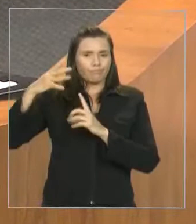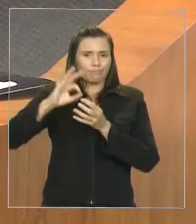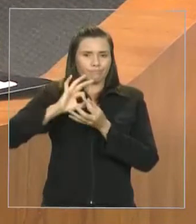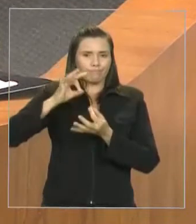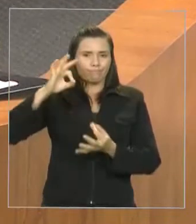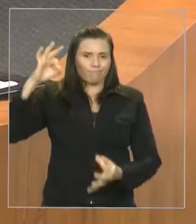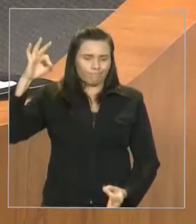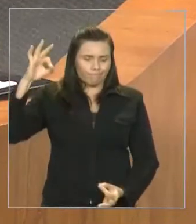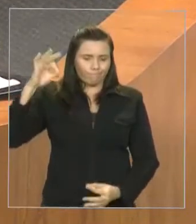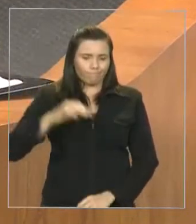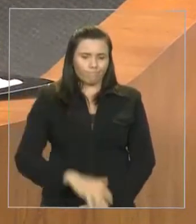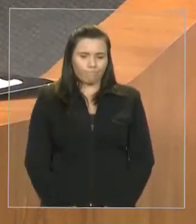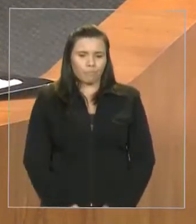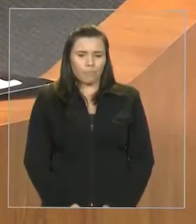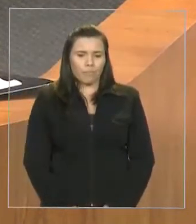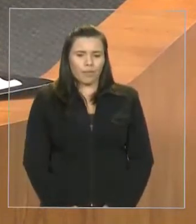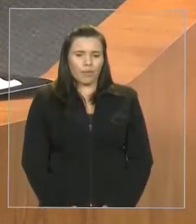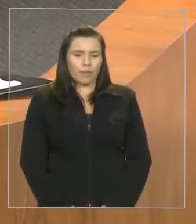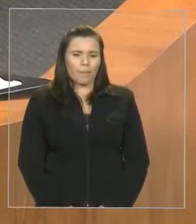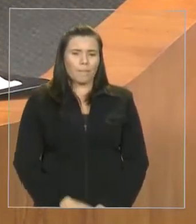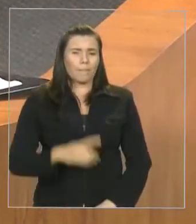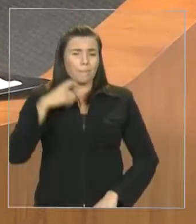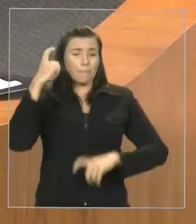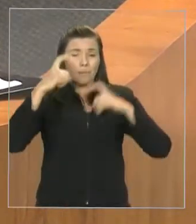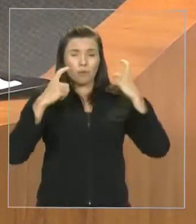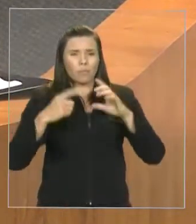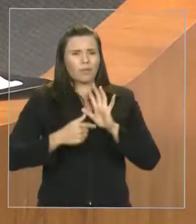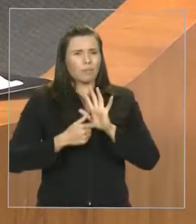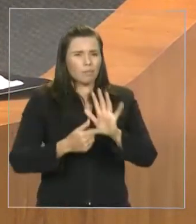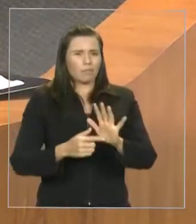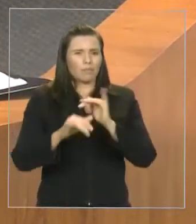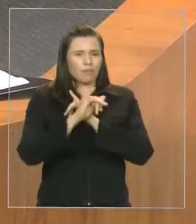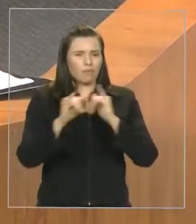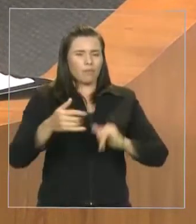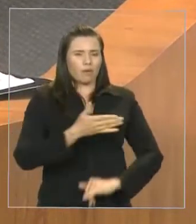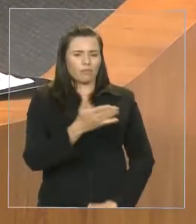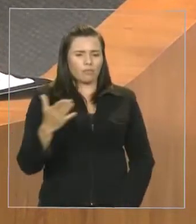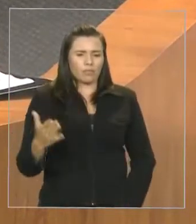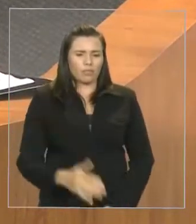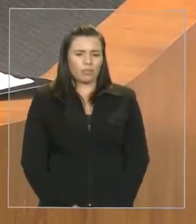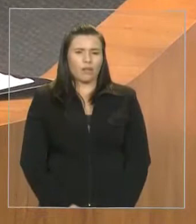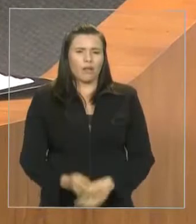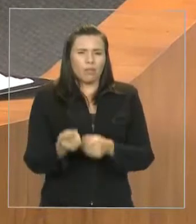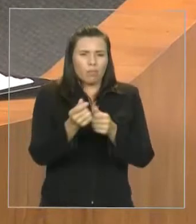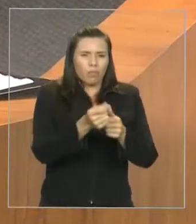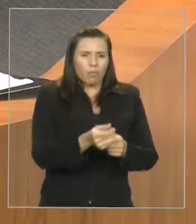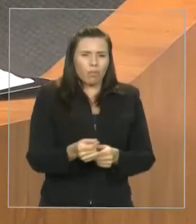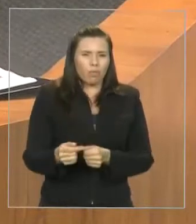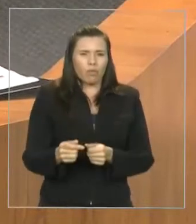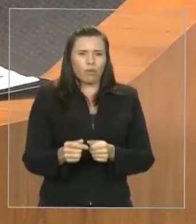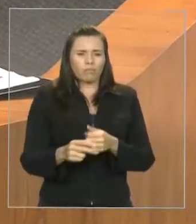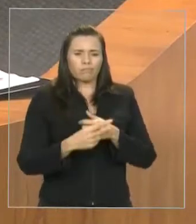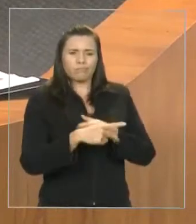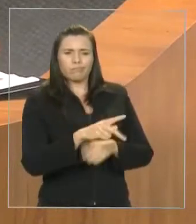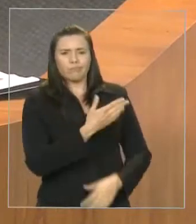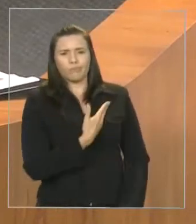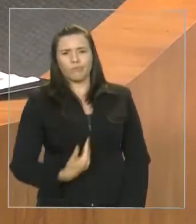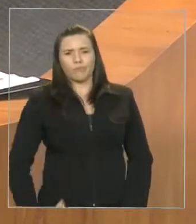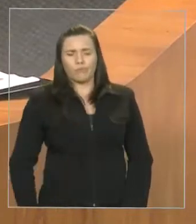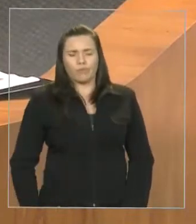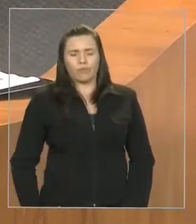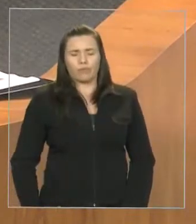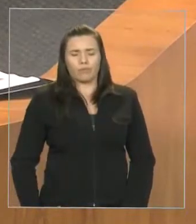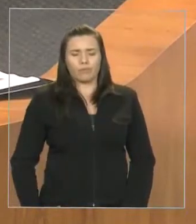ao desmascaramento da propaganda enganosa por parte do governo do Estado. Peço que todos tenham atenção,